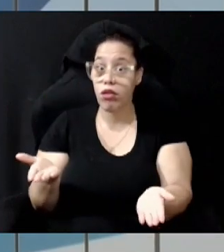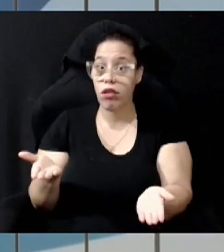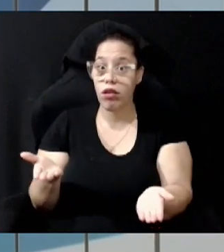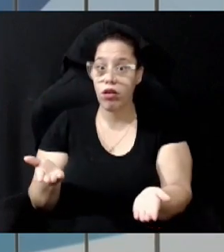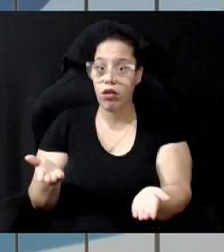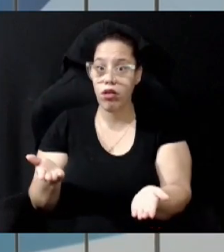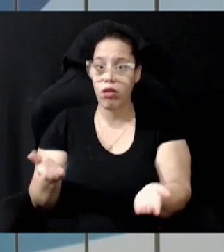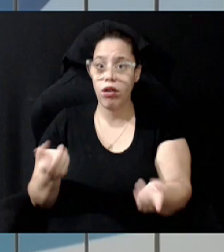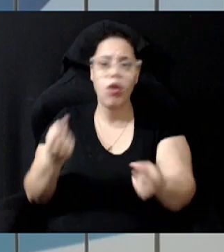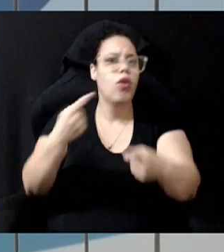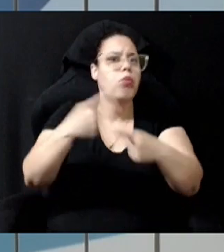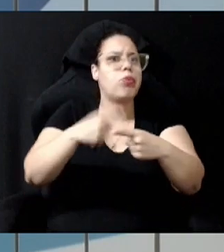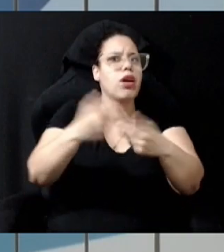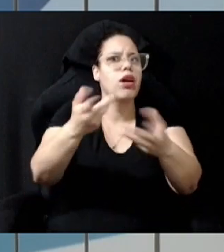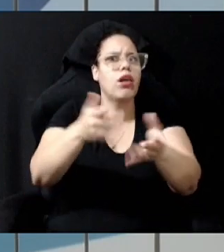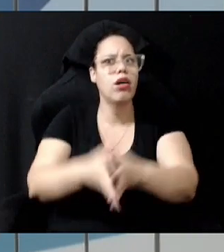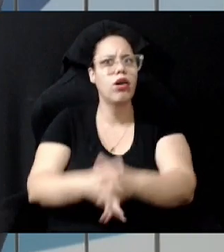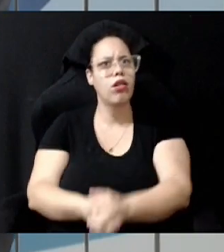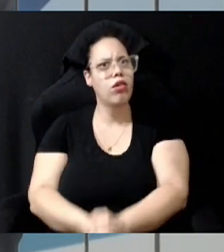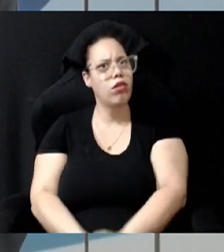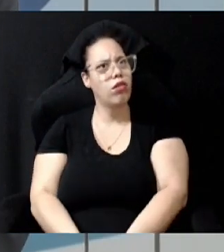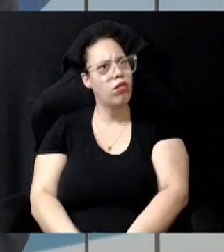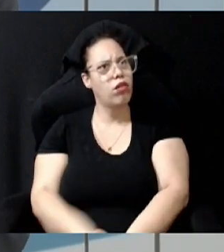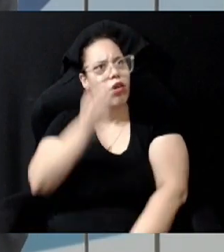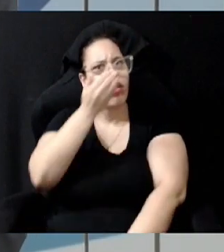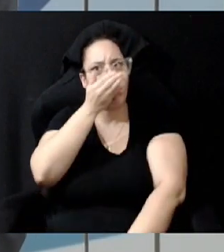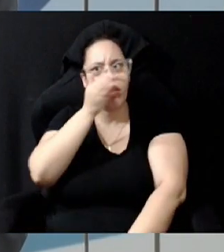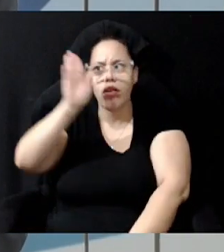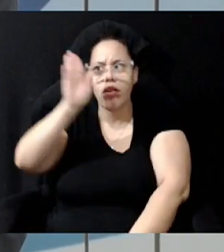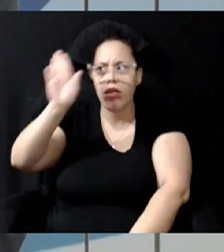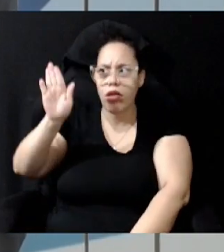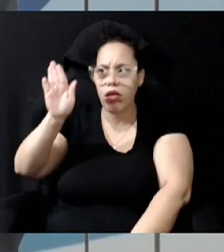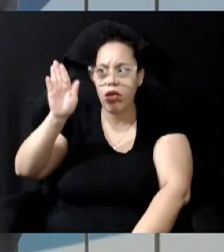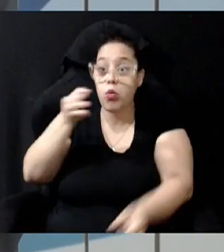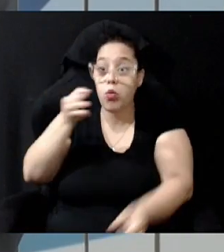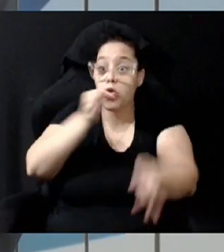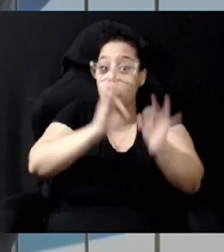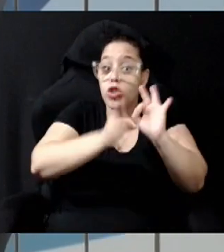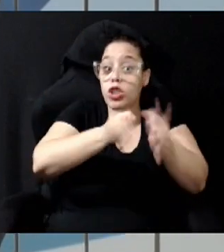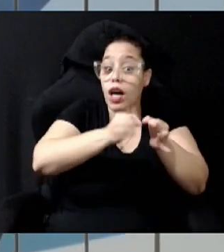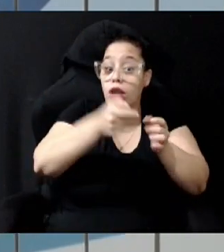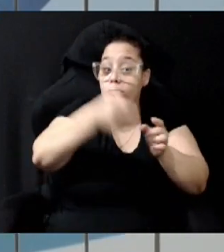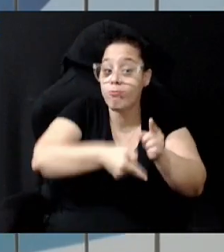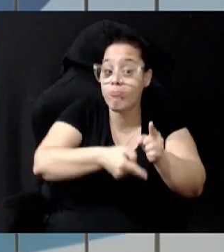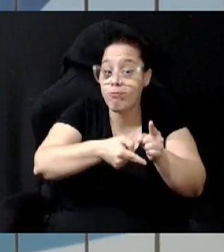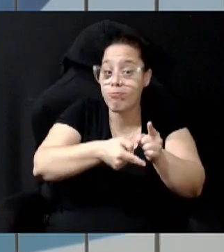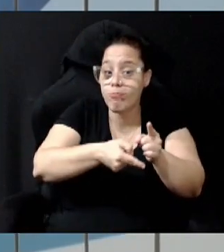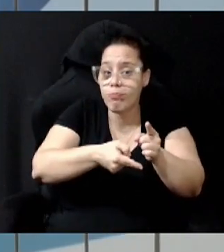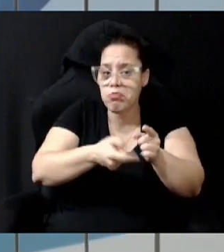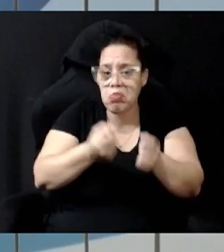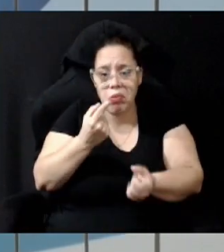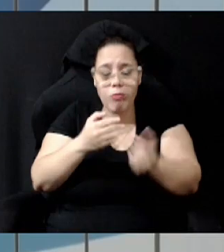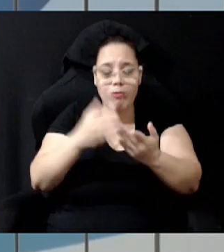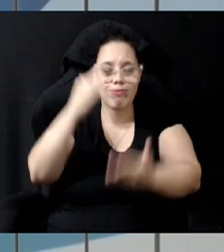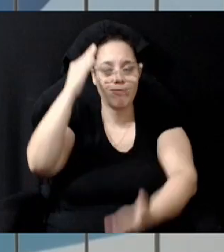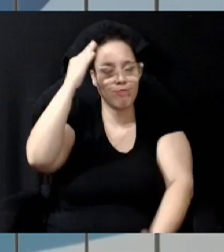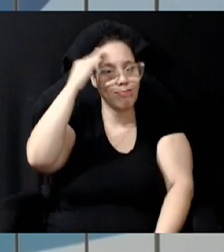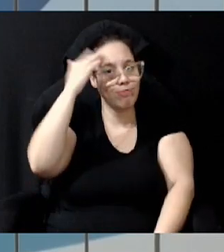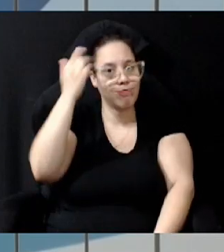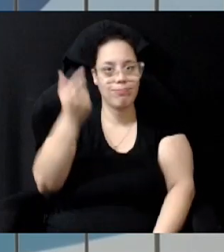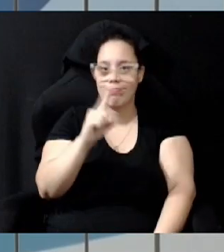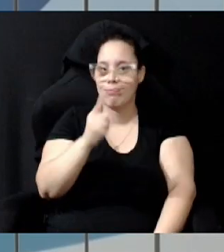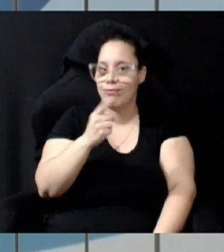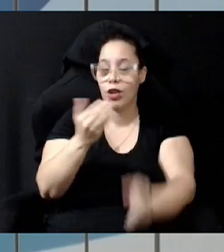que um candidato leva para o judiciário uma questão mesmo sabendo que ela não tem